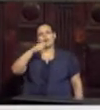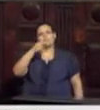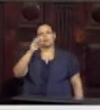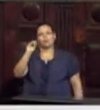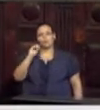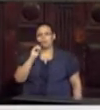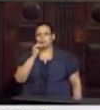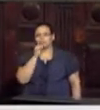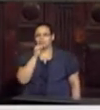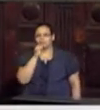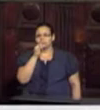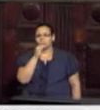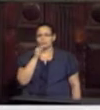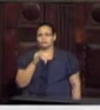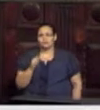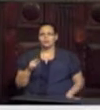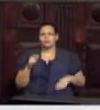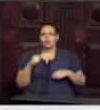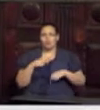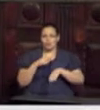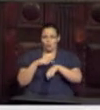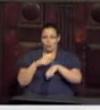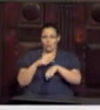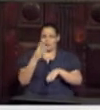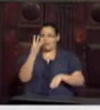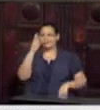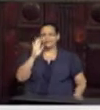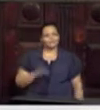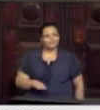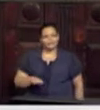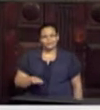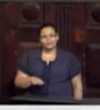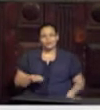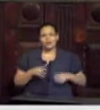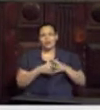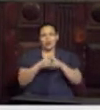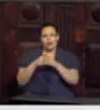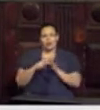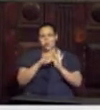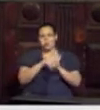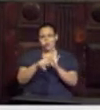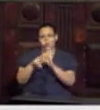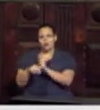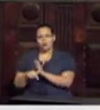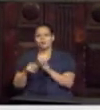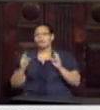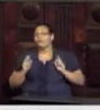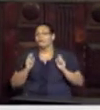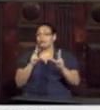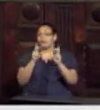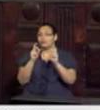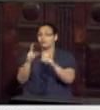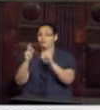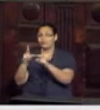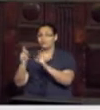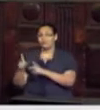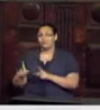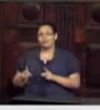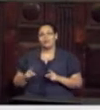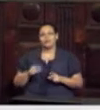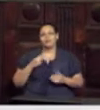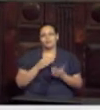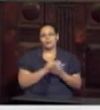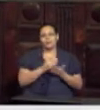exemplo dado na audiência, às 4 da tarde. Essa carga roubada está sendo vendida pelos camelôs